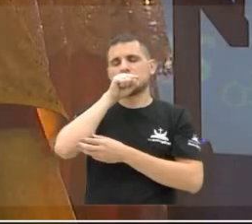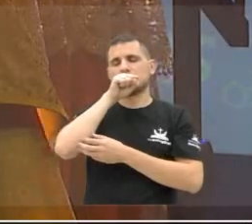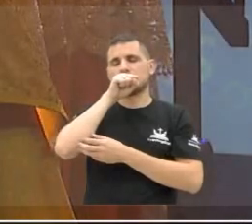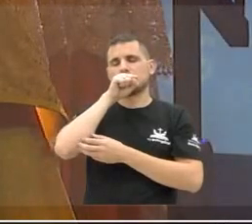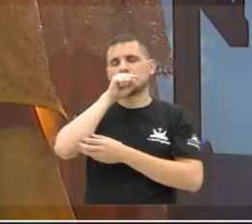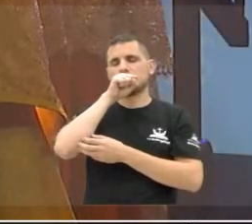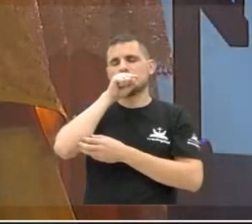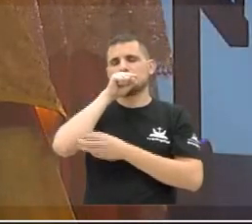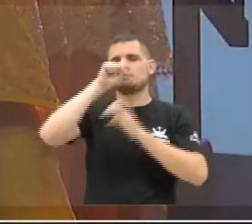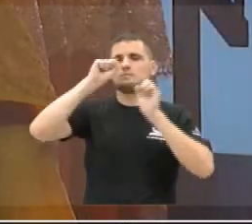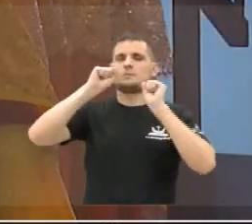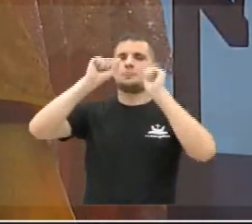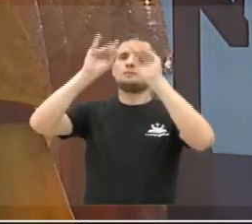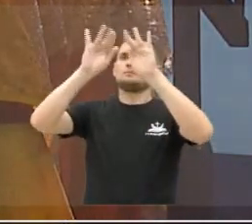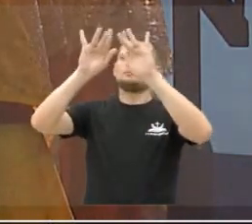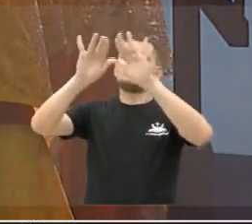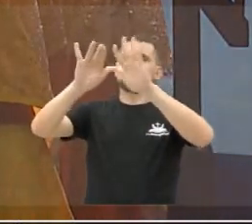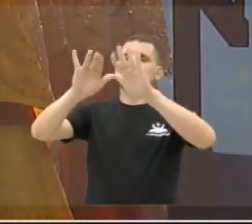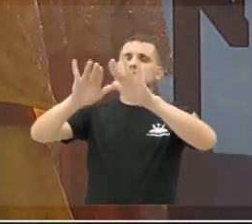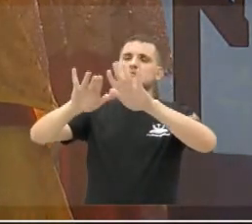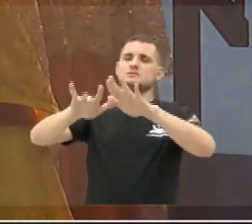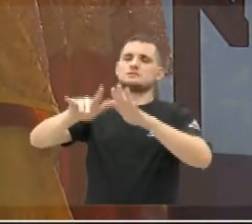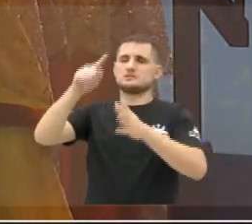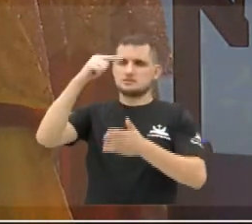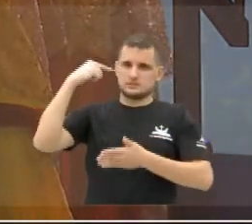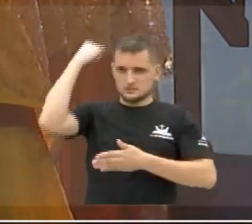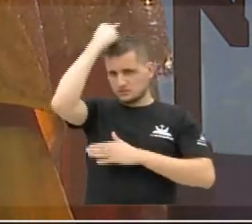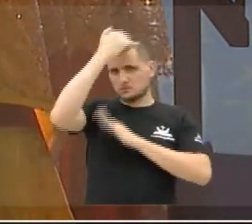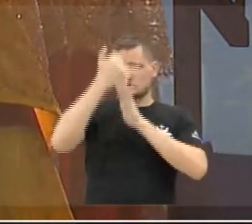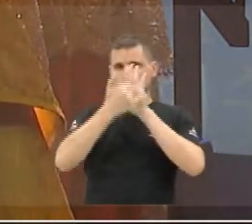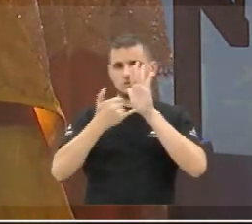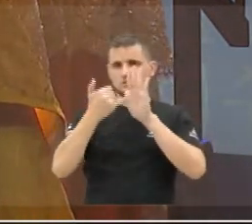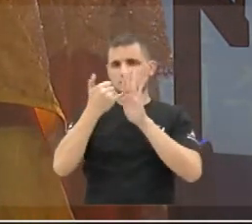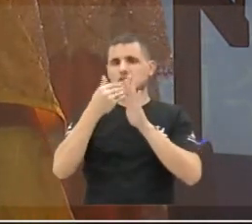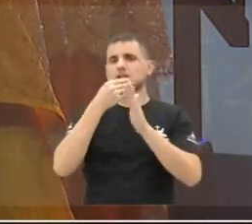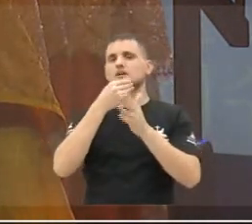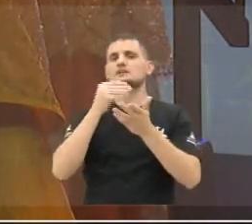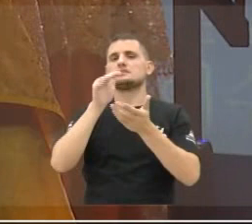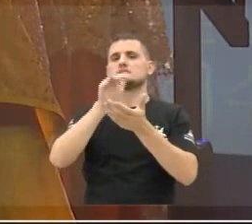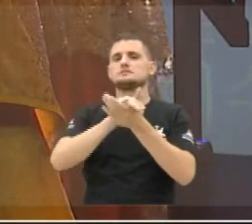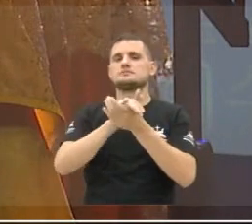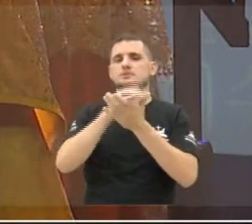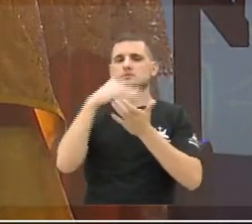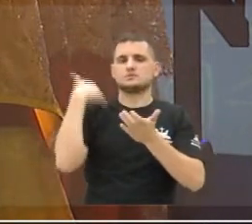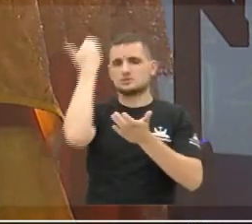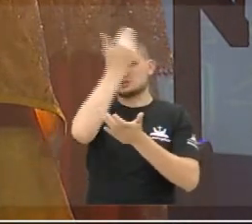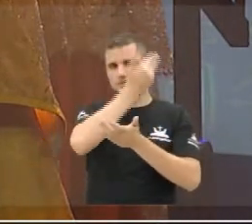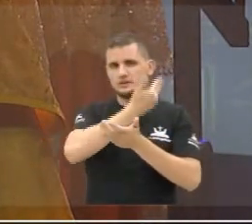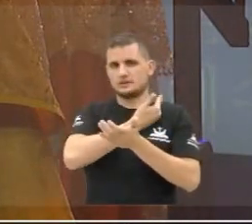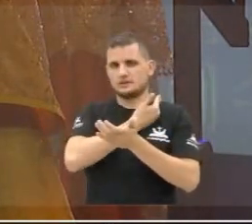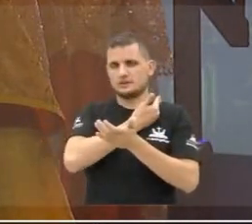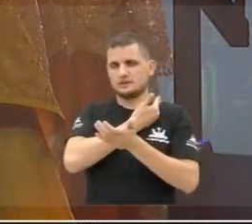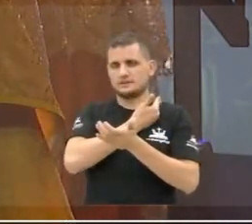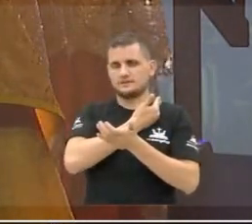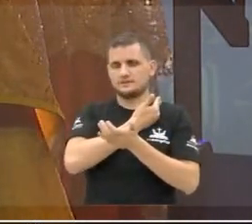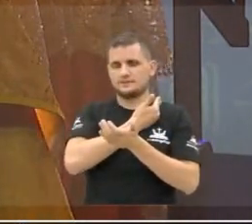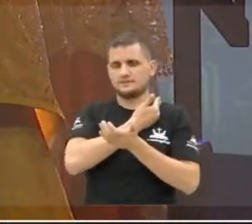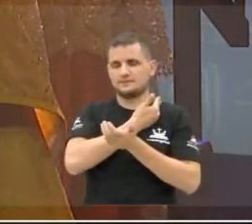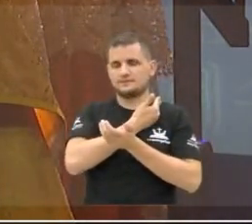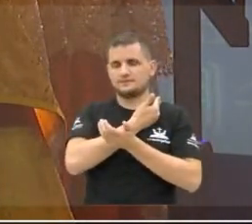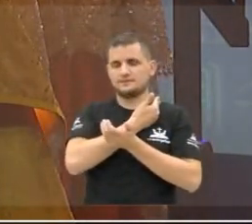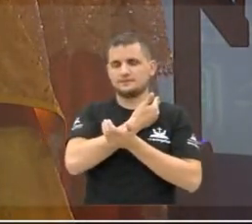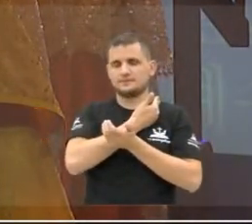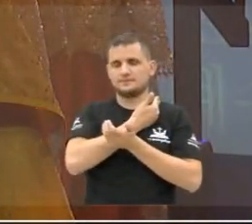de Maria, Virgem e Mãe. Bendito seja São José, seu castíssimo esposo. Bendito seja São José,